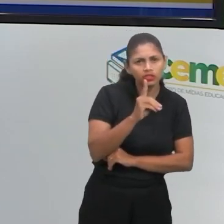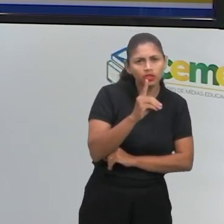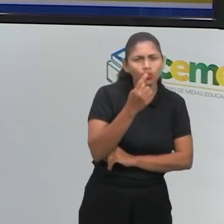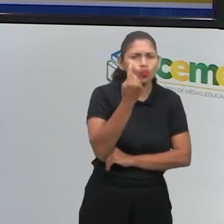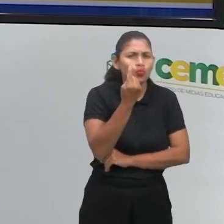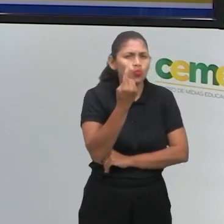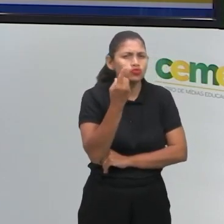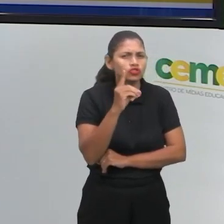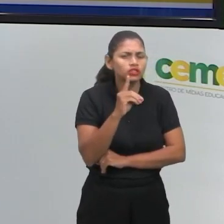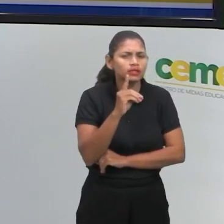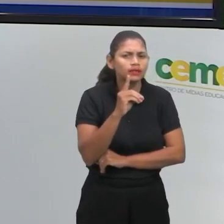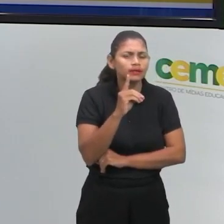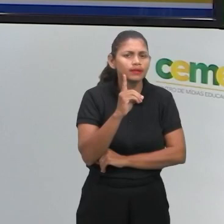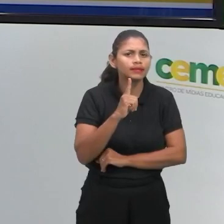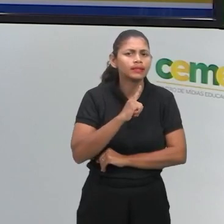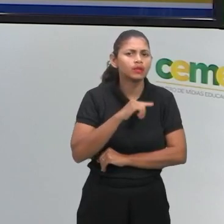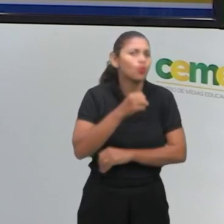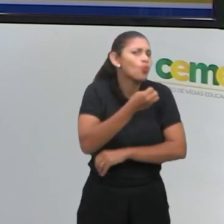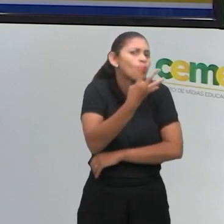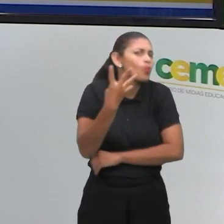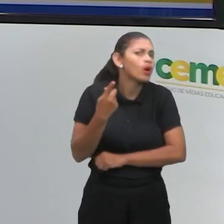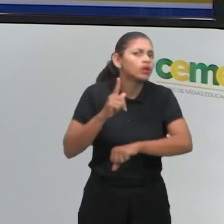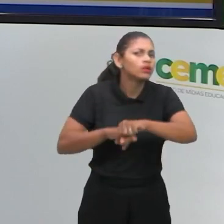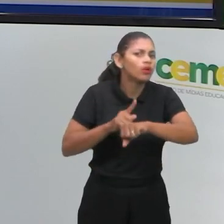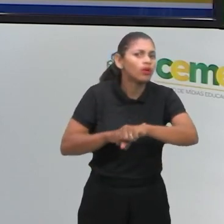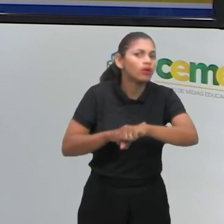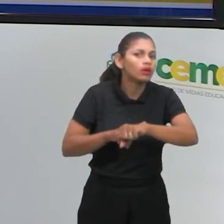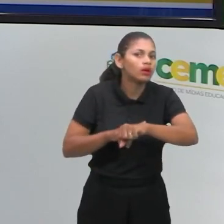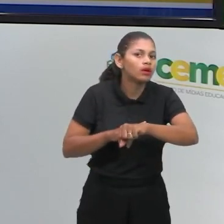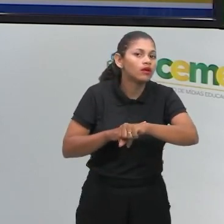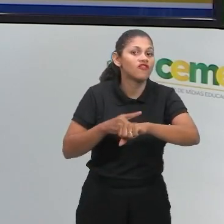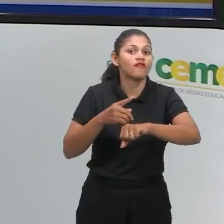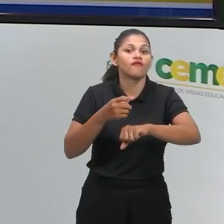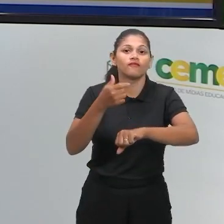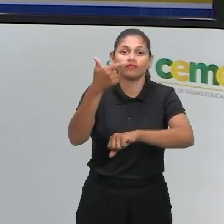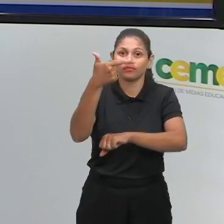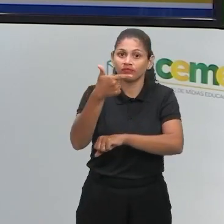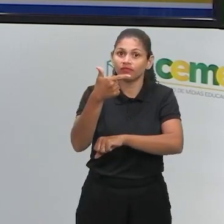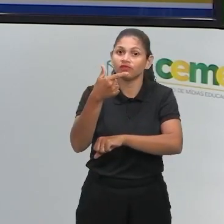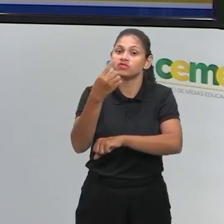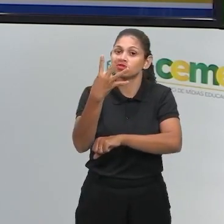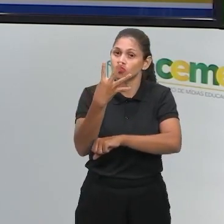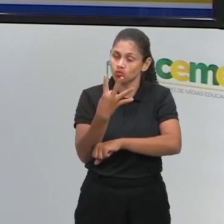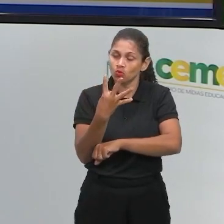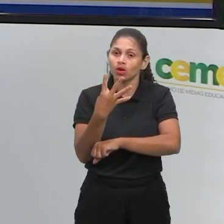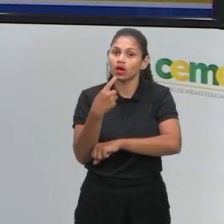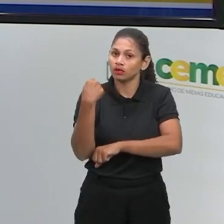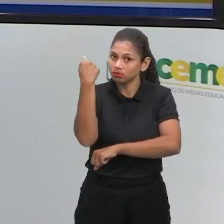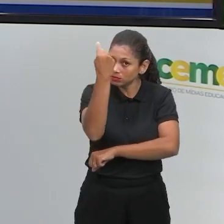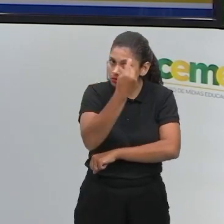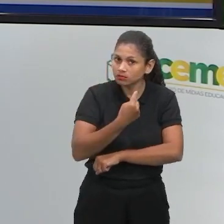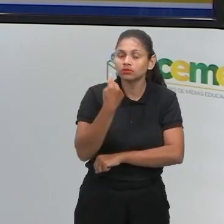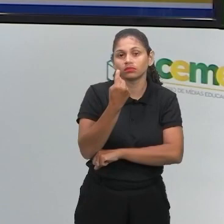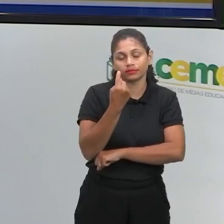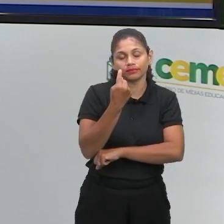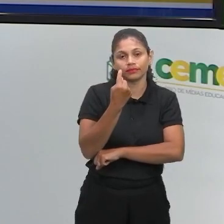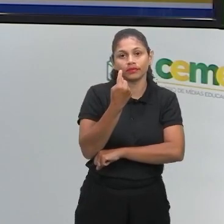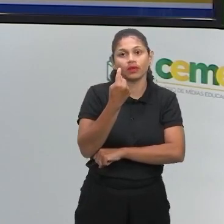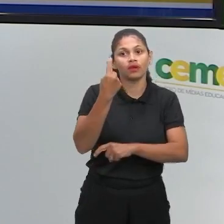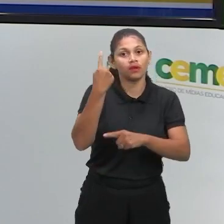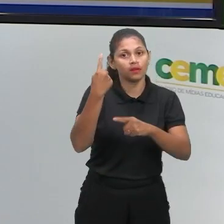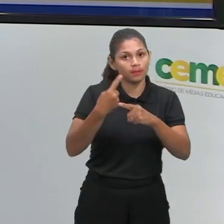quantas horas? Tem 24 horas. Então você vai pegar o quê? Você vai pegar esse valor aqui e vai multiplicar por